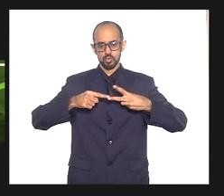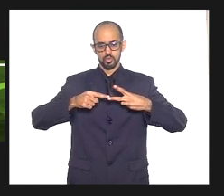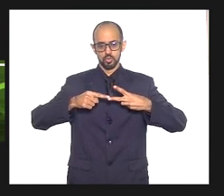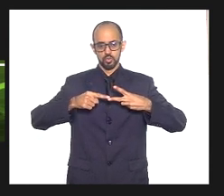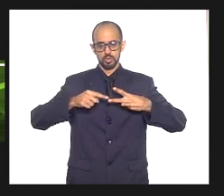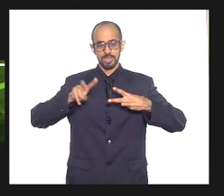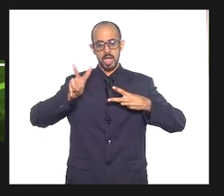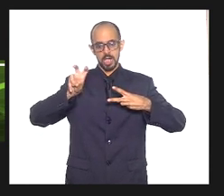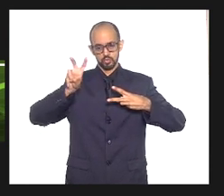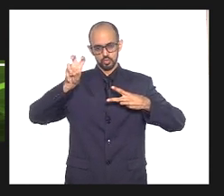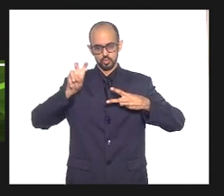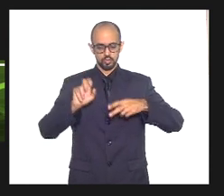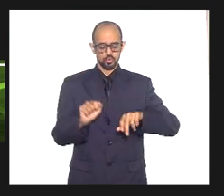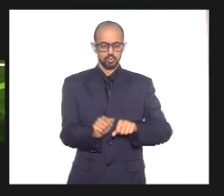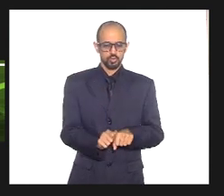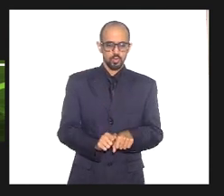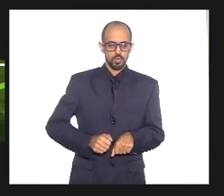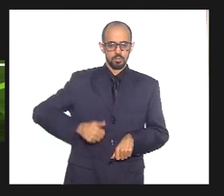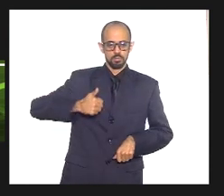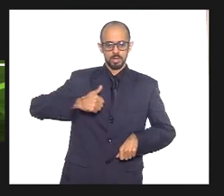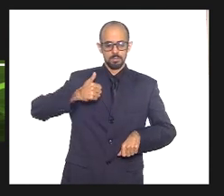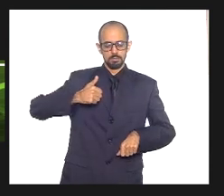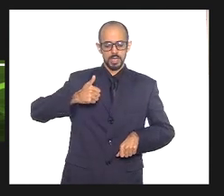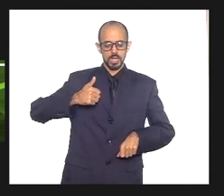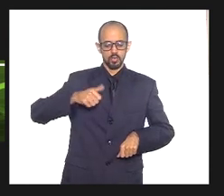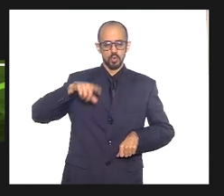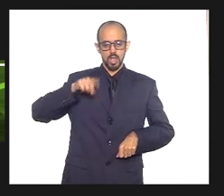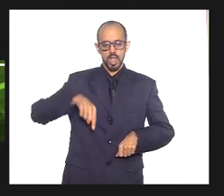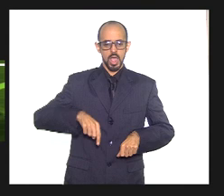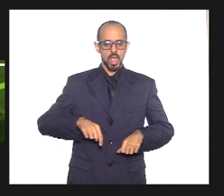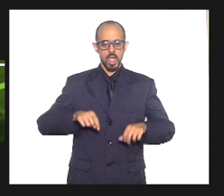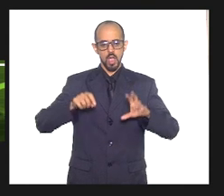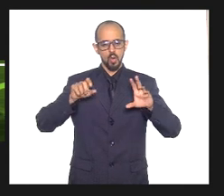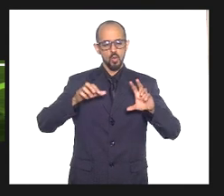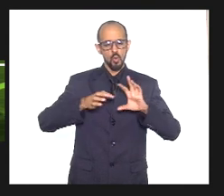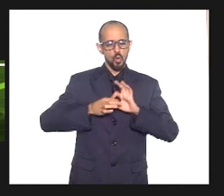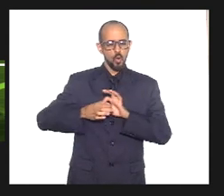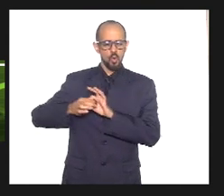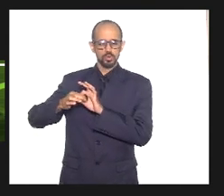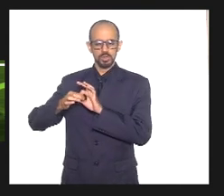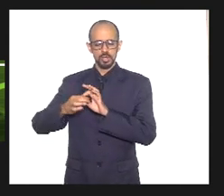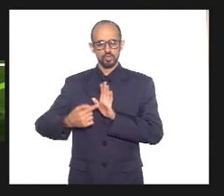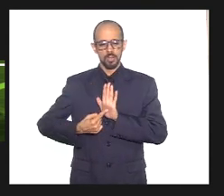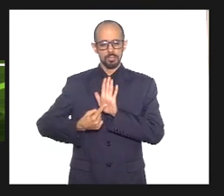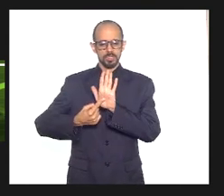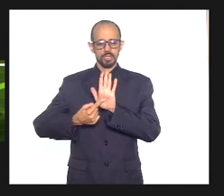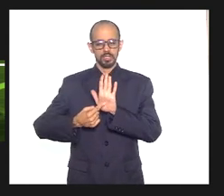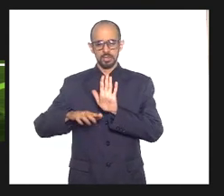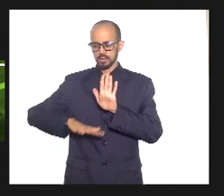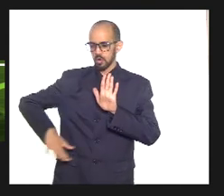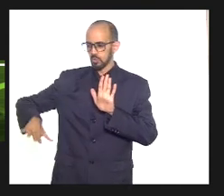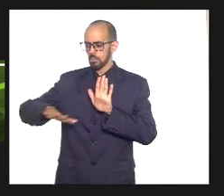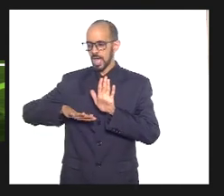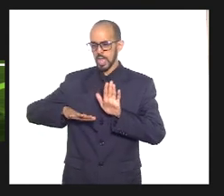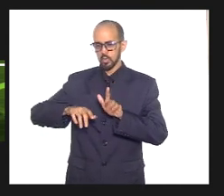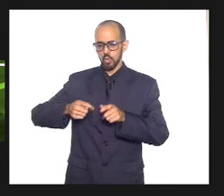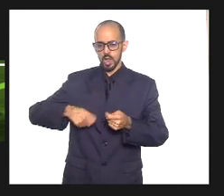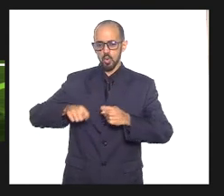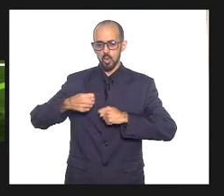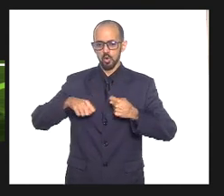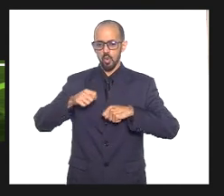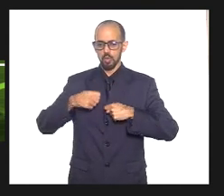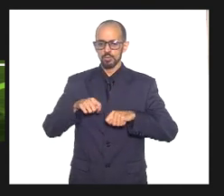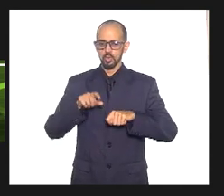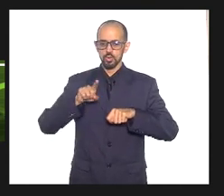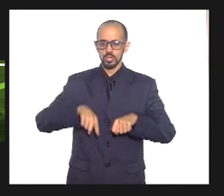eixos, né? Primeiro é uma abordagem muito mais de apresentação do cenário macroeconômico em que